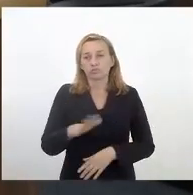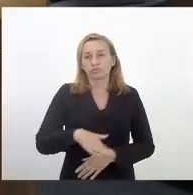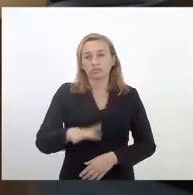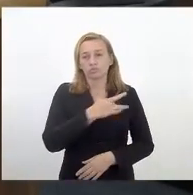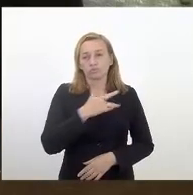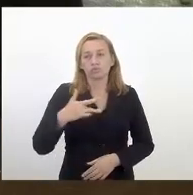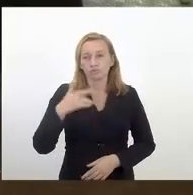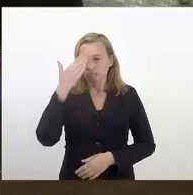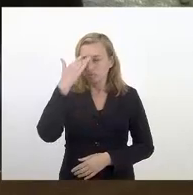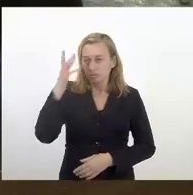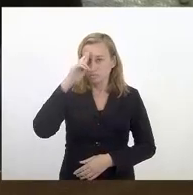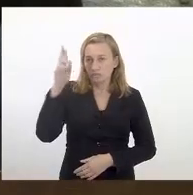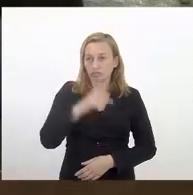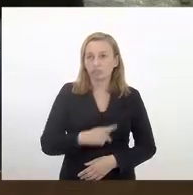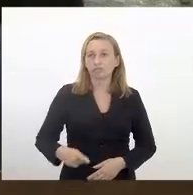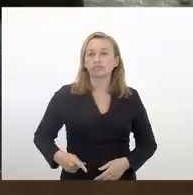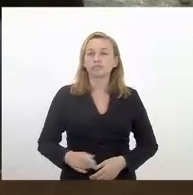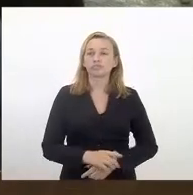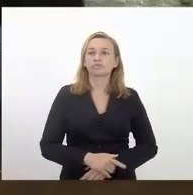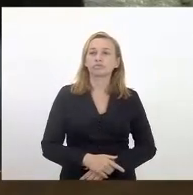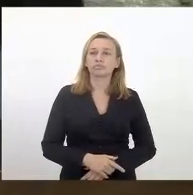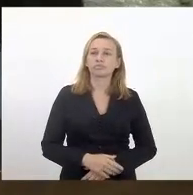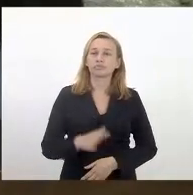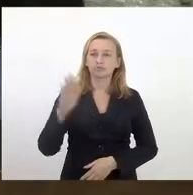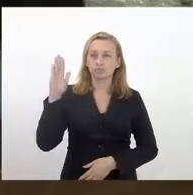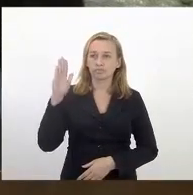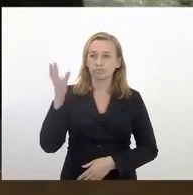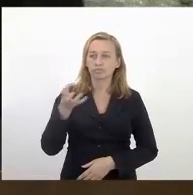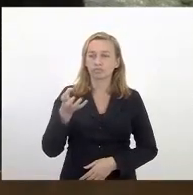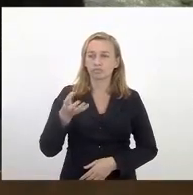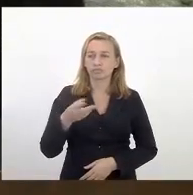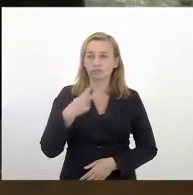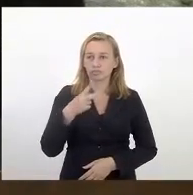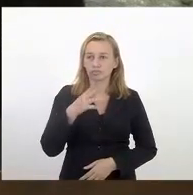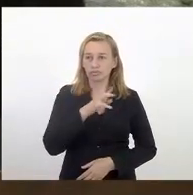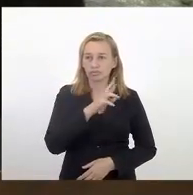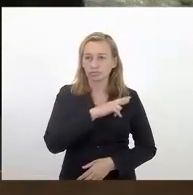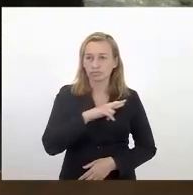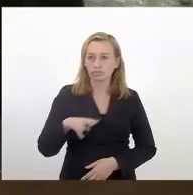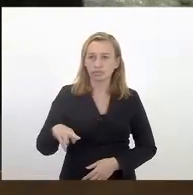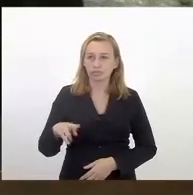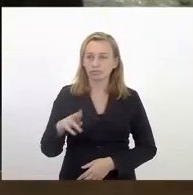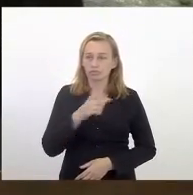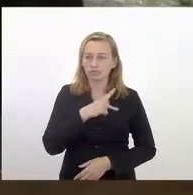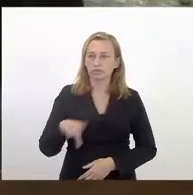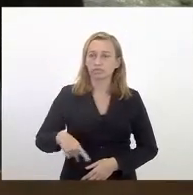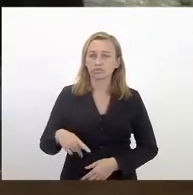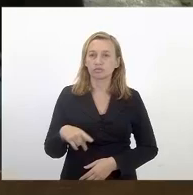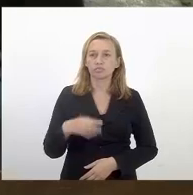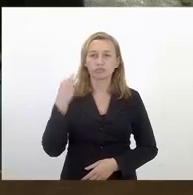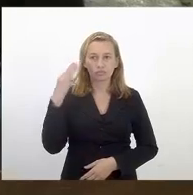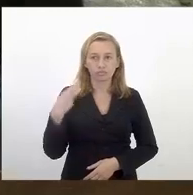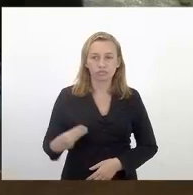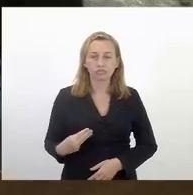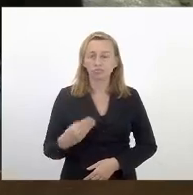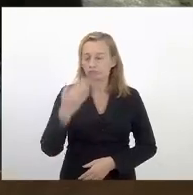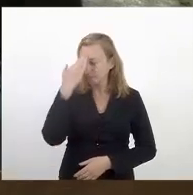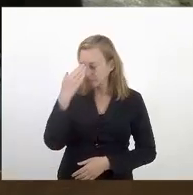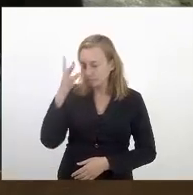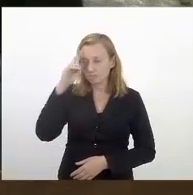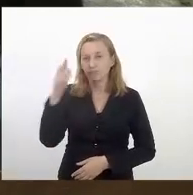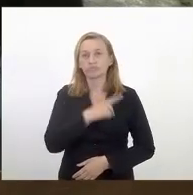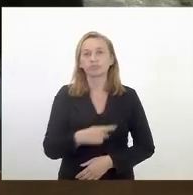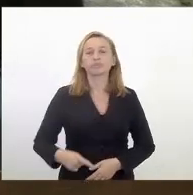obrigada presidente o presidente eu gostaria de dar aquela deputada Marta Deputado a Mônica por favor obrigada